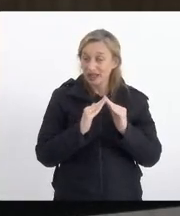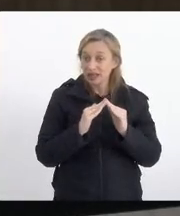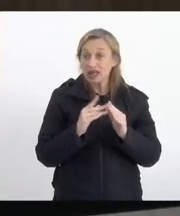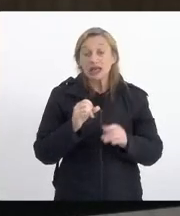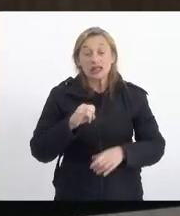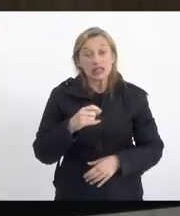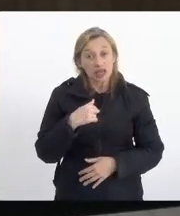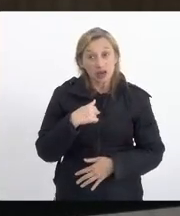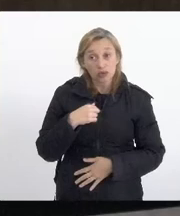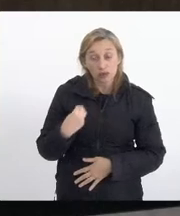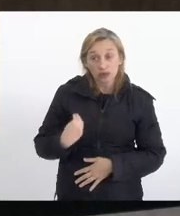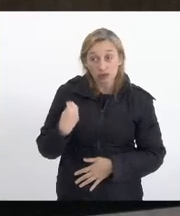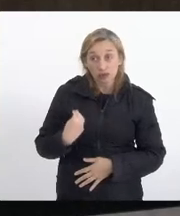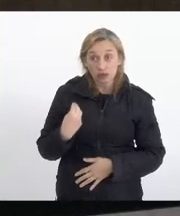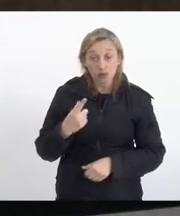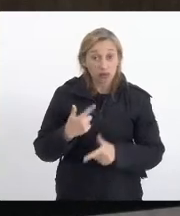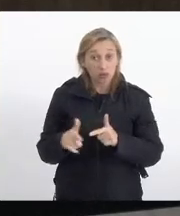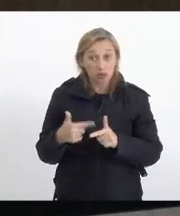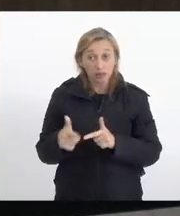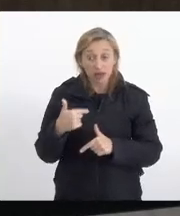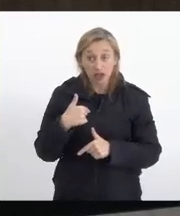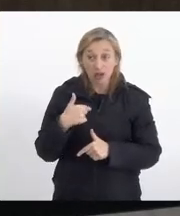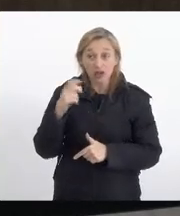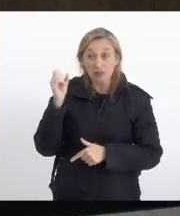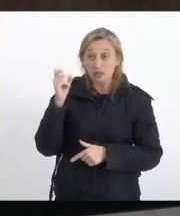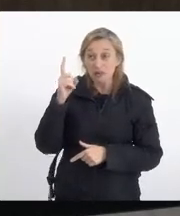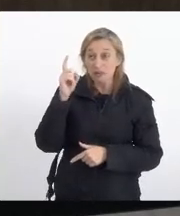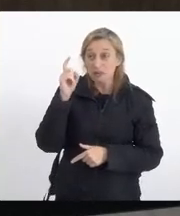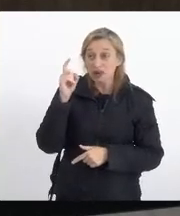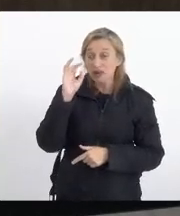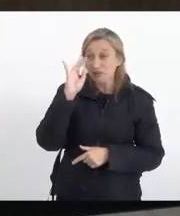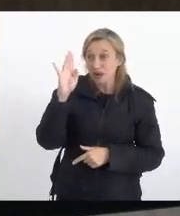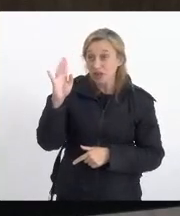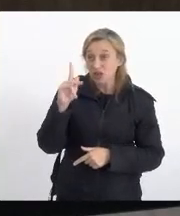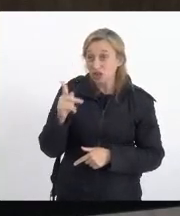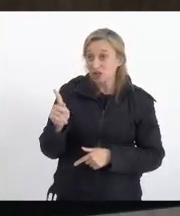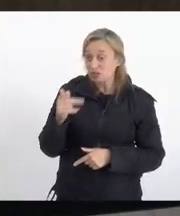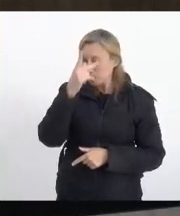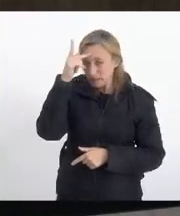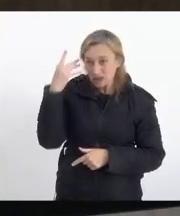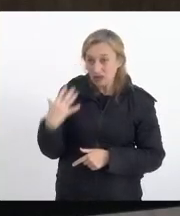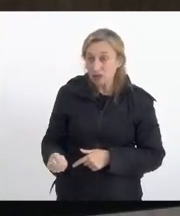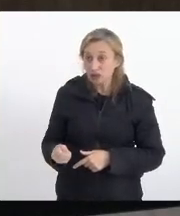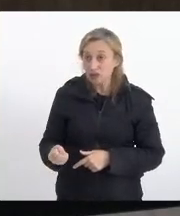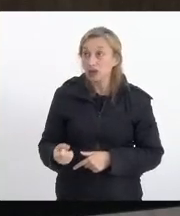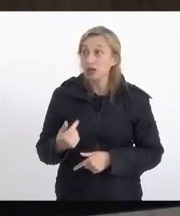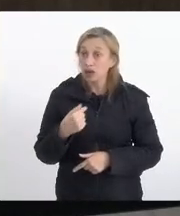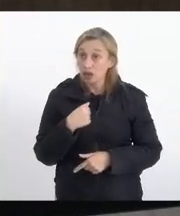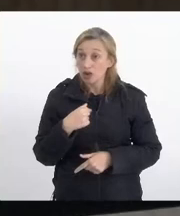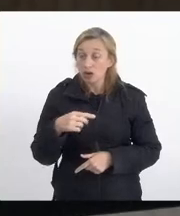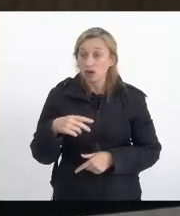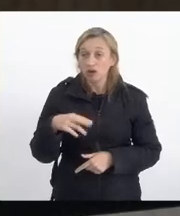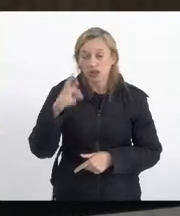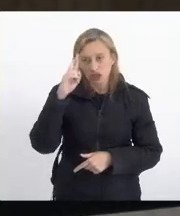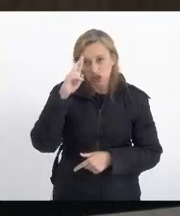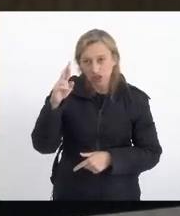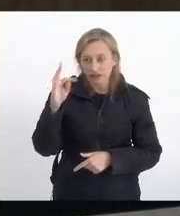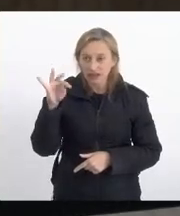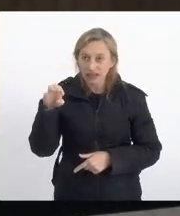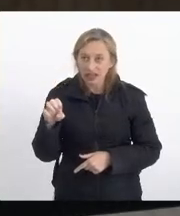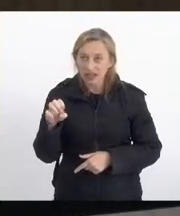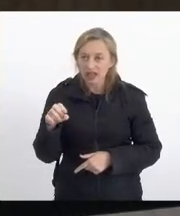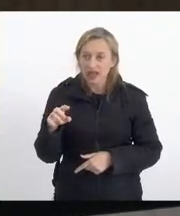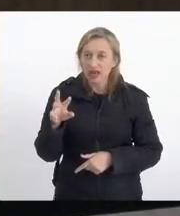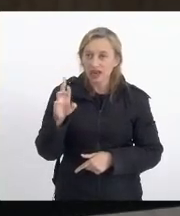passando, eu imagino uma pensionista. Eu, subtenente reformado, estou nessa